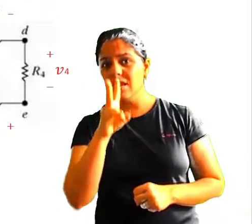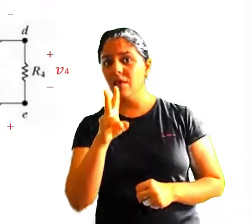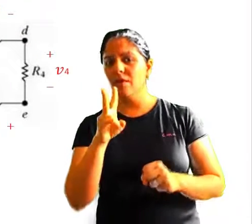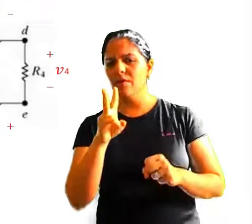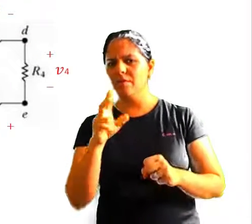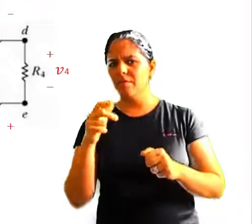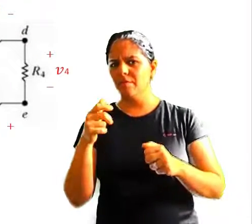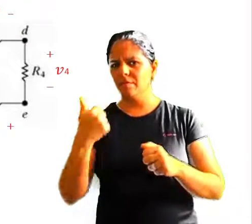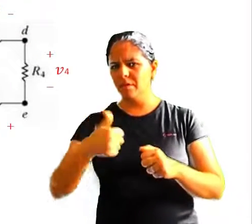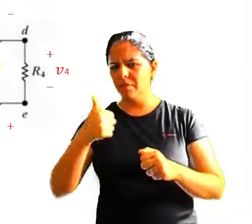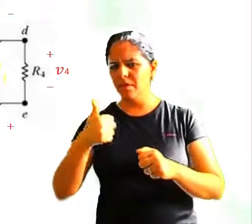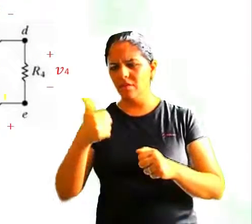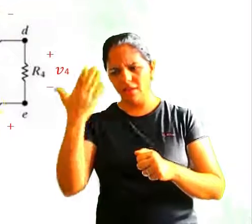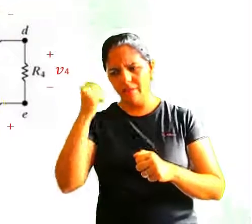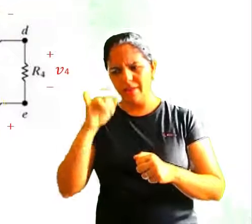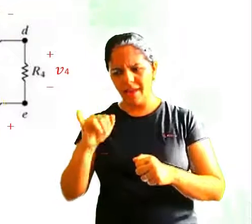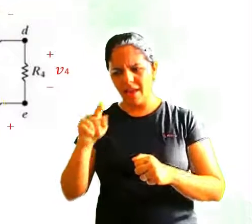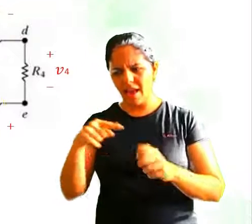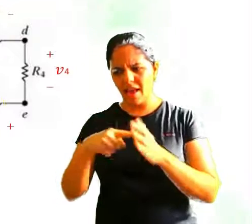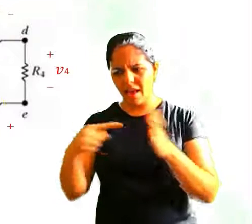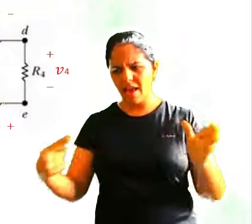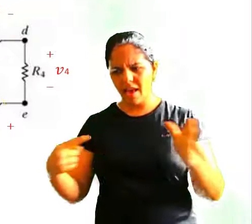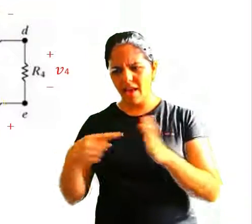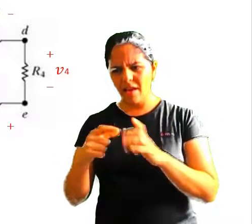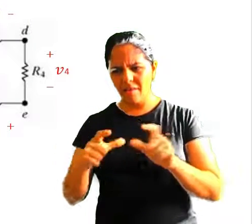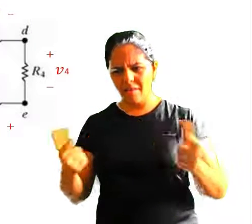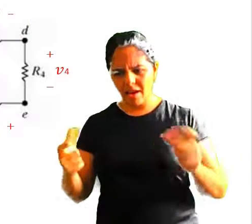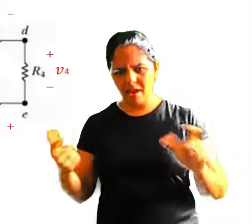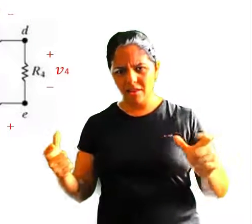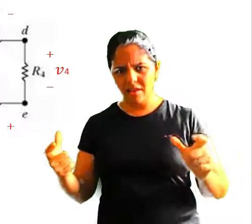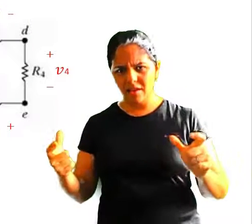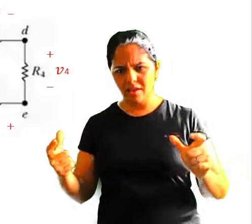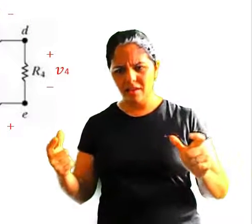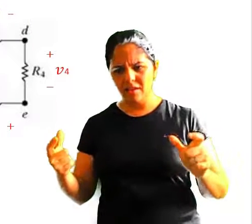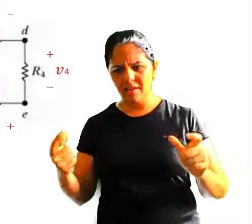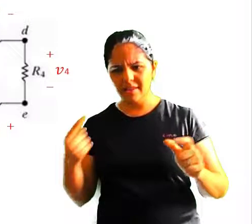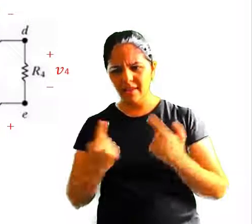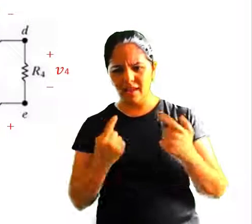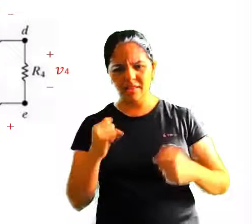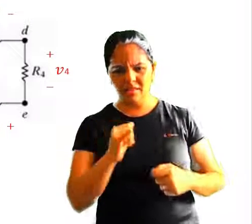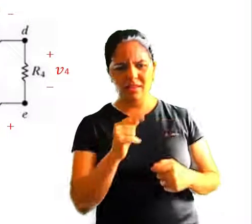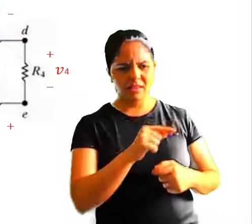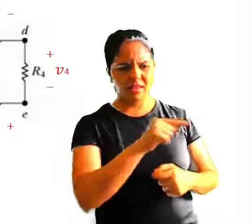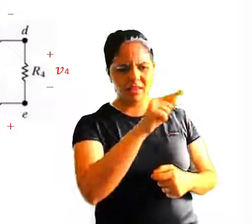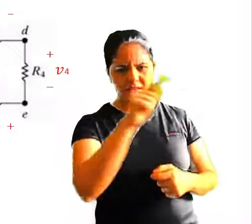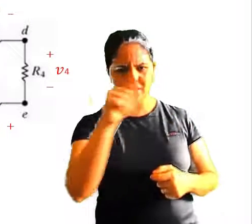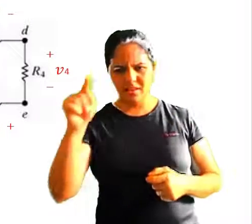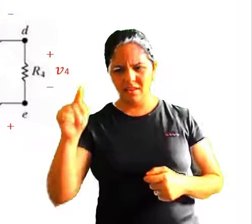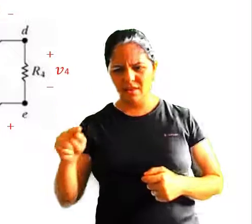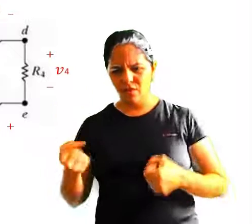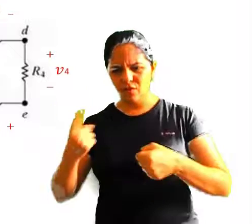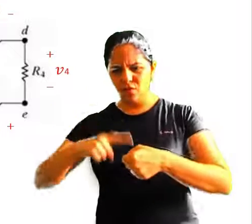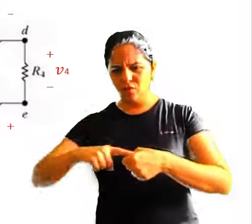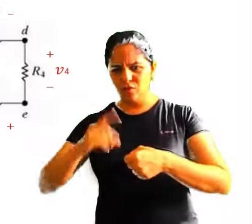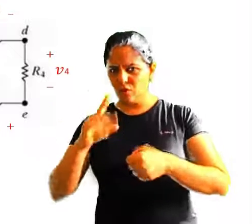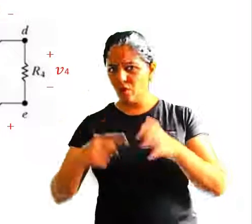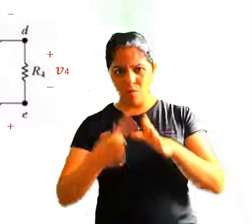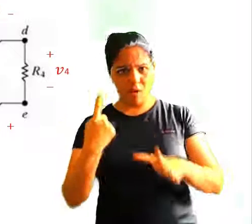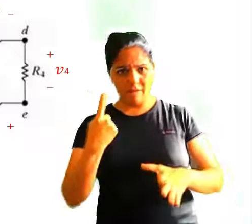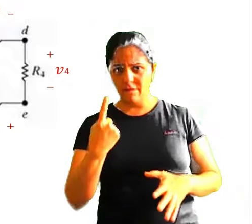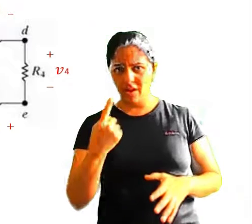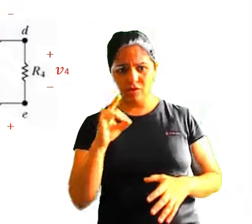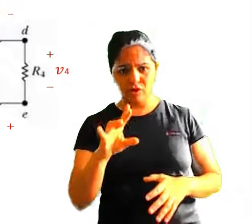somar essas tensões ao longo de uma malha, primeiro você tem que identificar a malha, né? Isso aqui é uma malha? Como é que eu identifico? Escolho um ponto